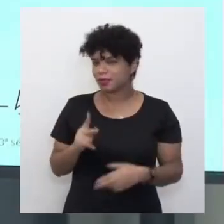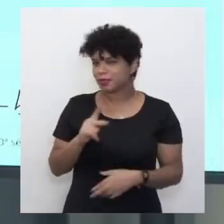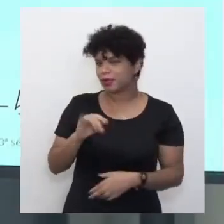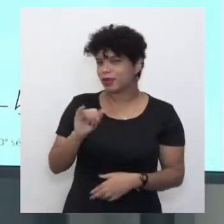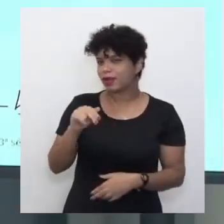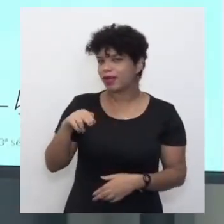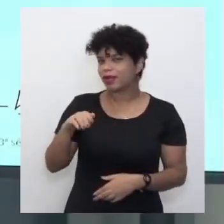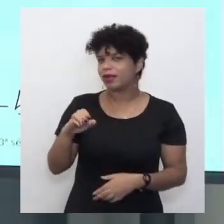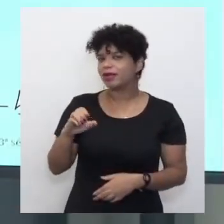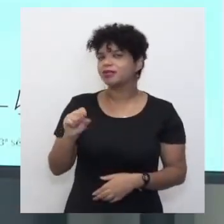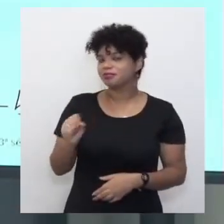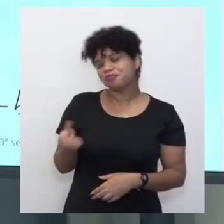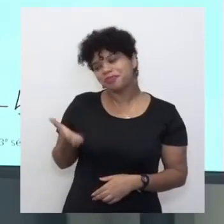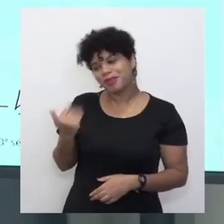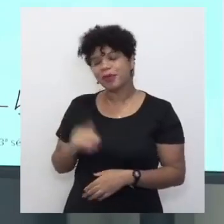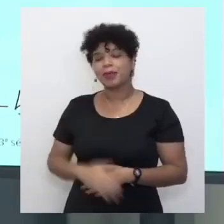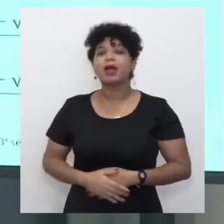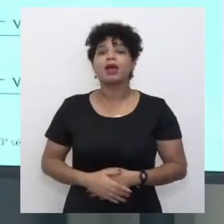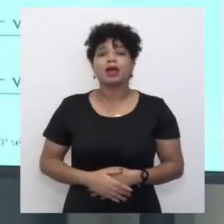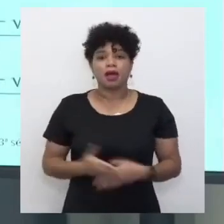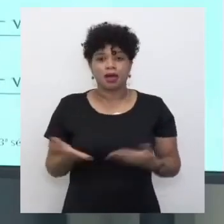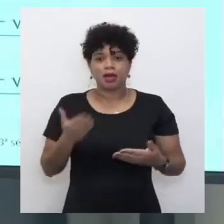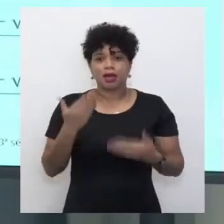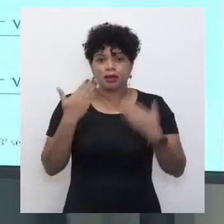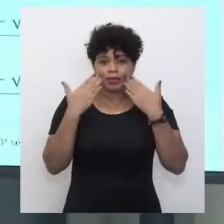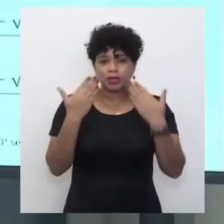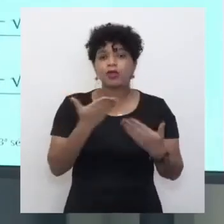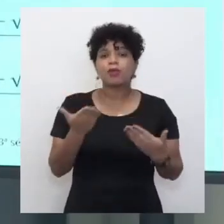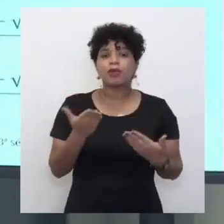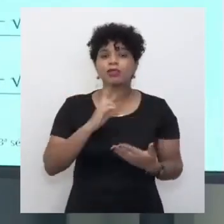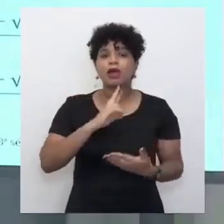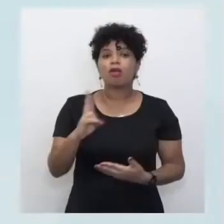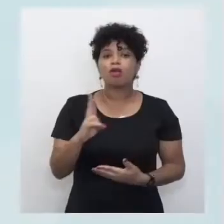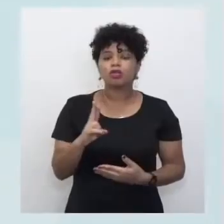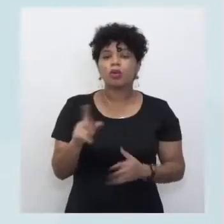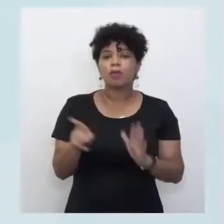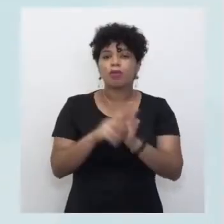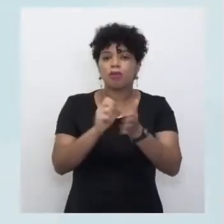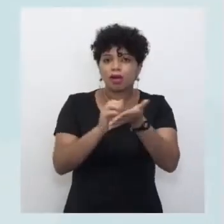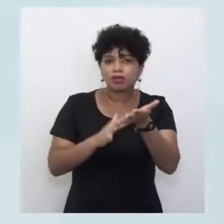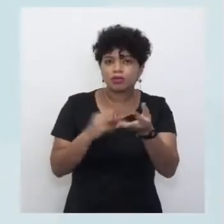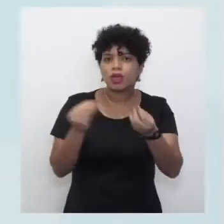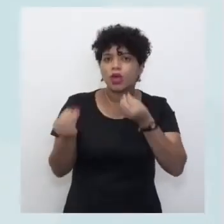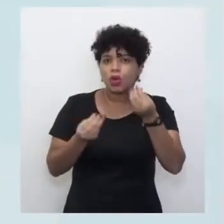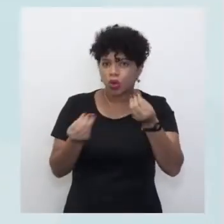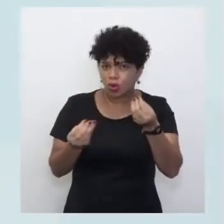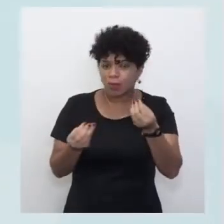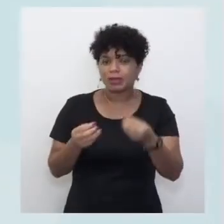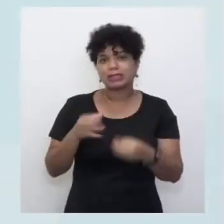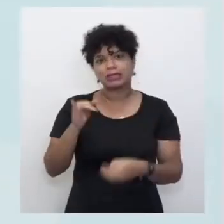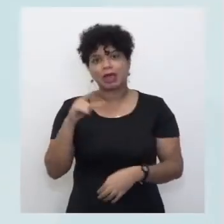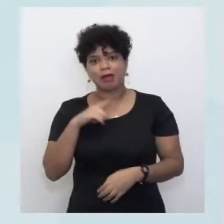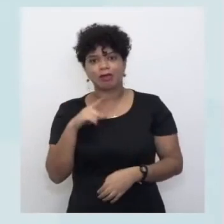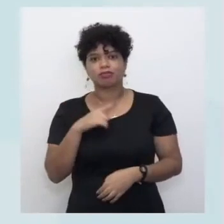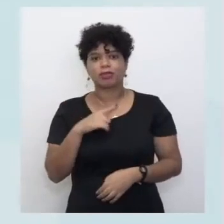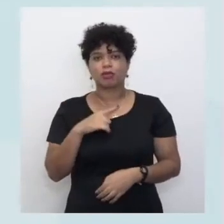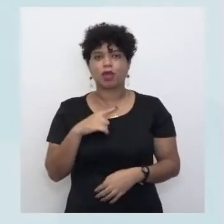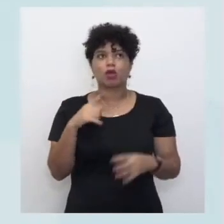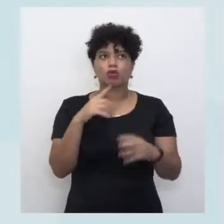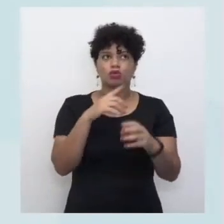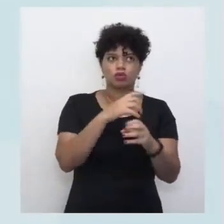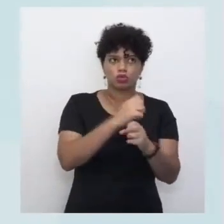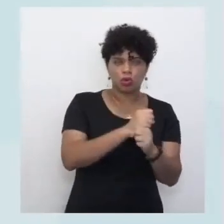a dica do produto notável, eu vou mostrar para vocês aqui a resolução da atividade. Então, se eu tenho soma, eu